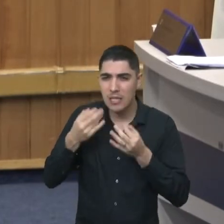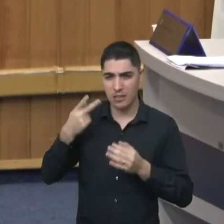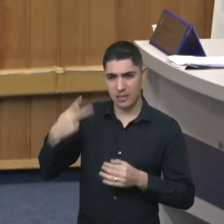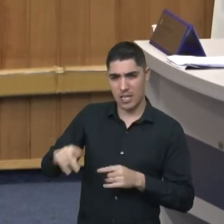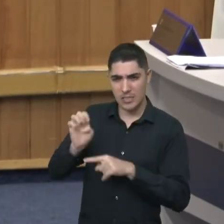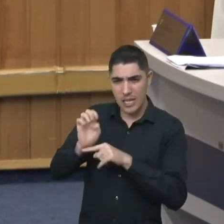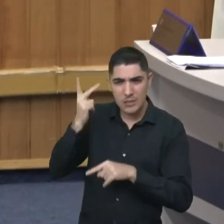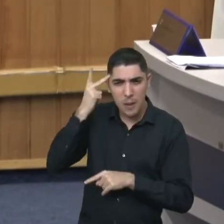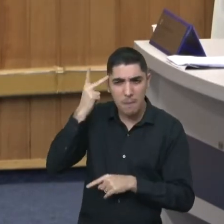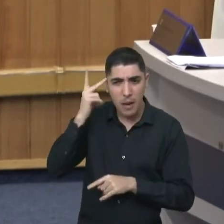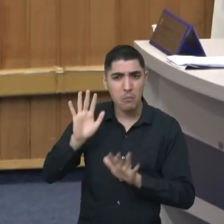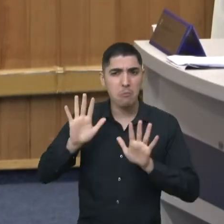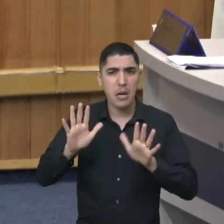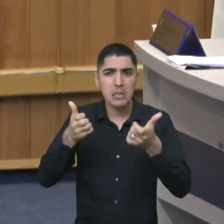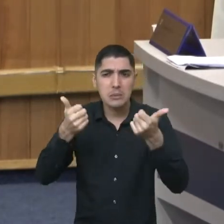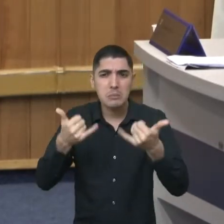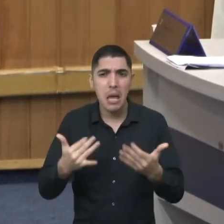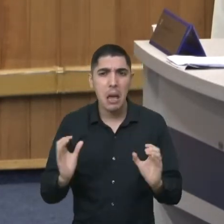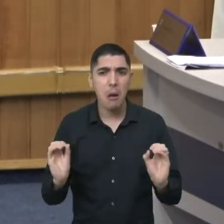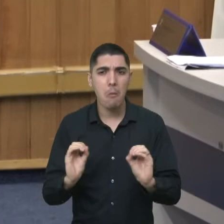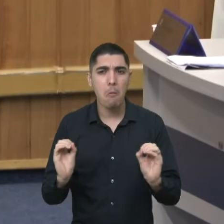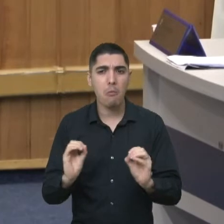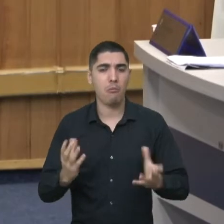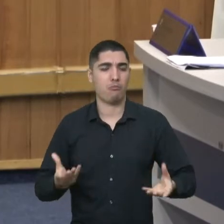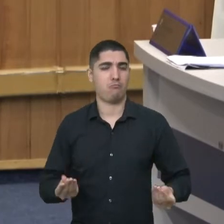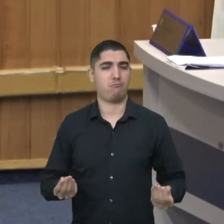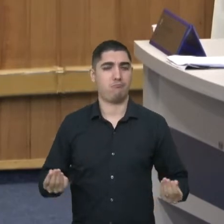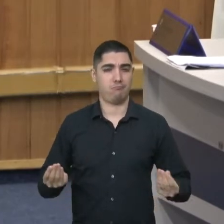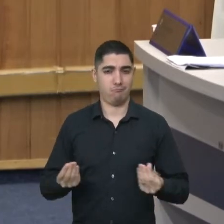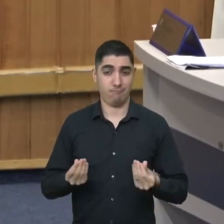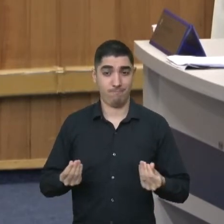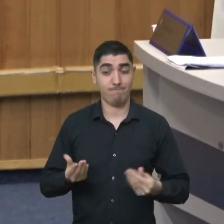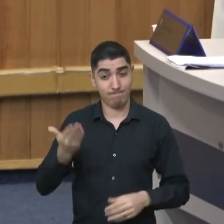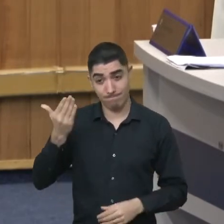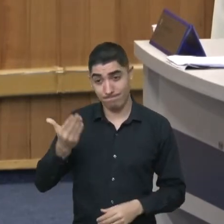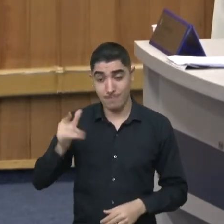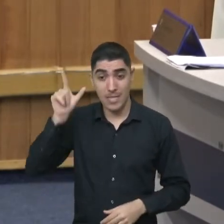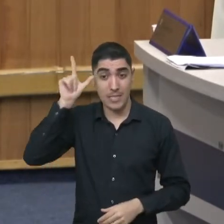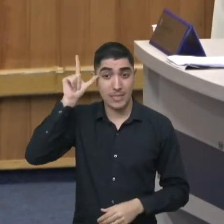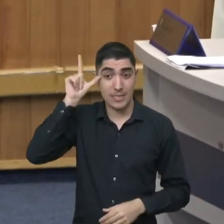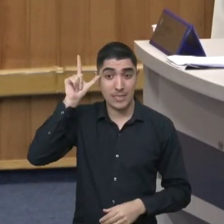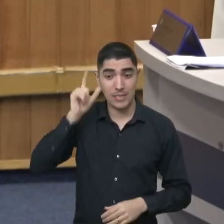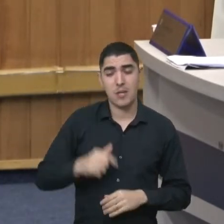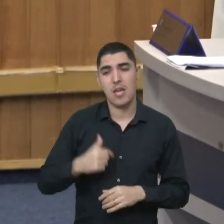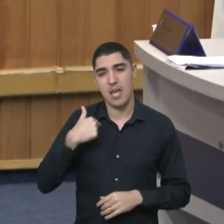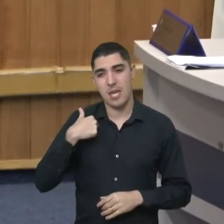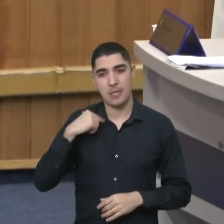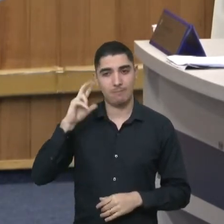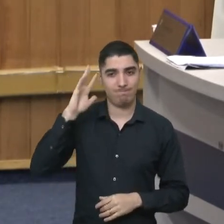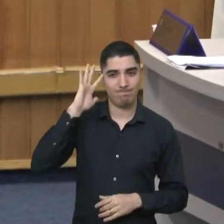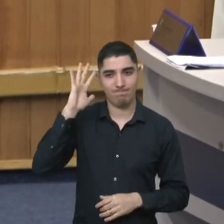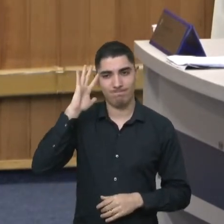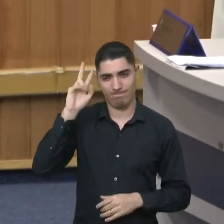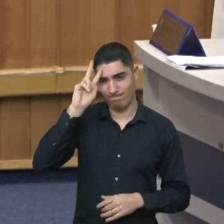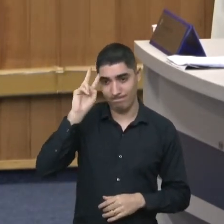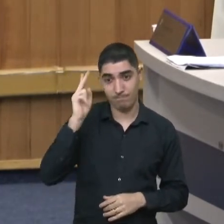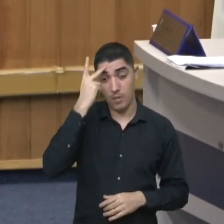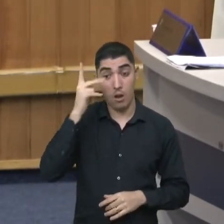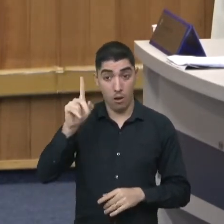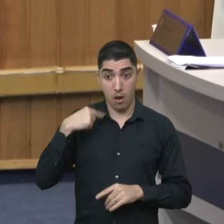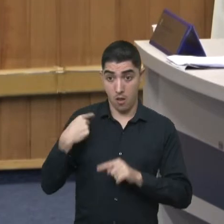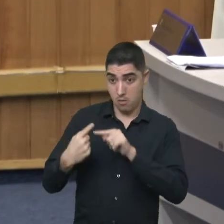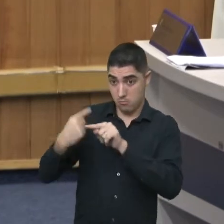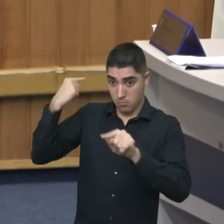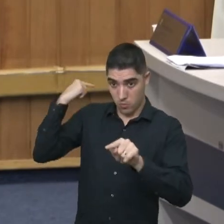ninguém explica isso. Então, Lino, o que me fez mudar, e eu nunca, eu votei no Bolsonaro na eleição